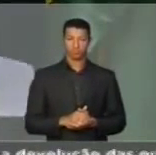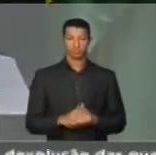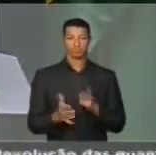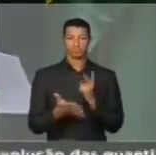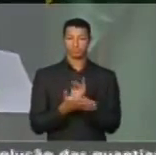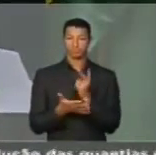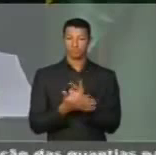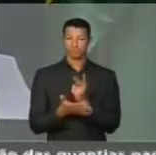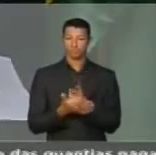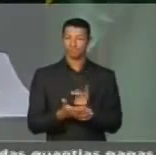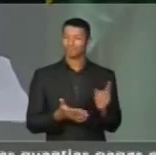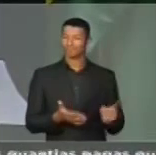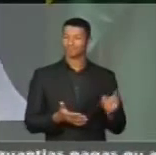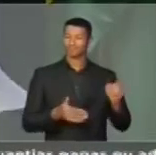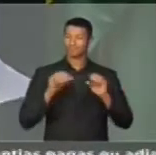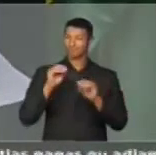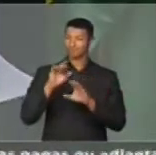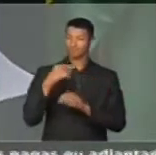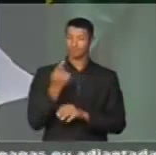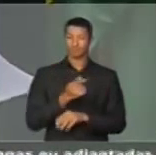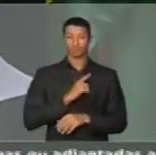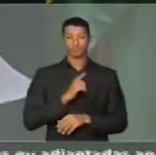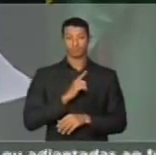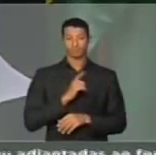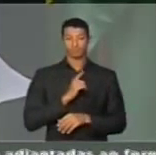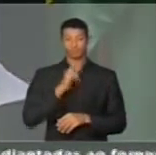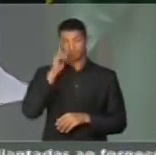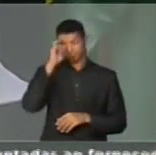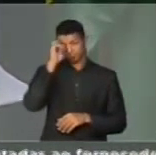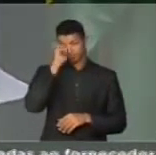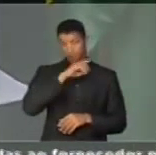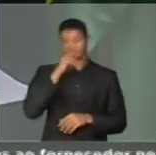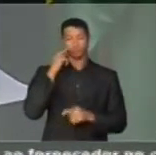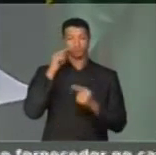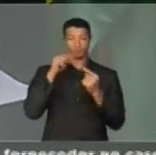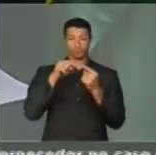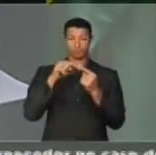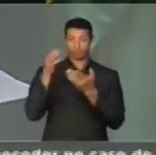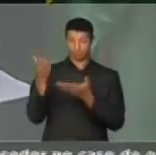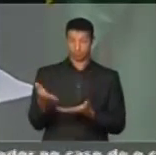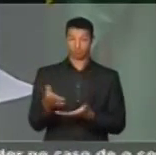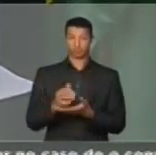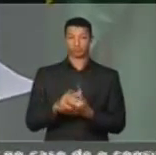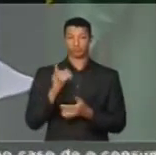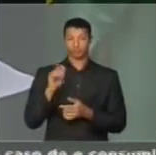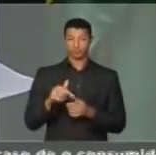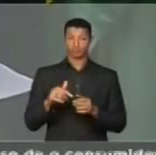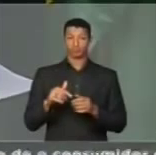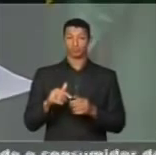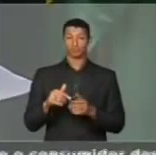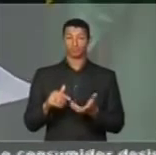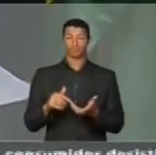Mesmo momentaneamente, a gente está atravessando essa dificuldade, eu concordo com Vossa Excelência. É